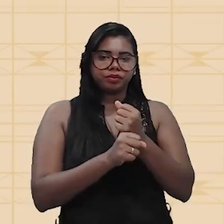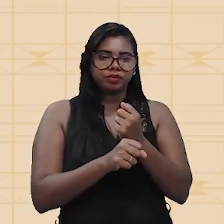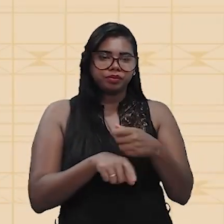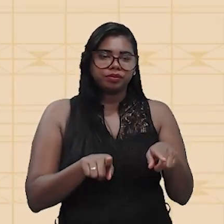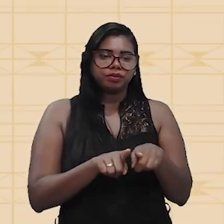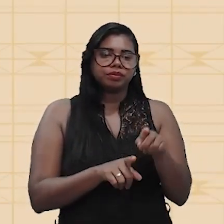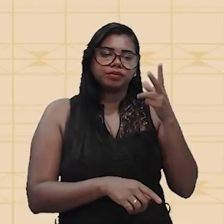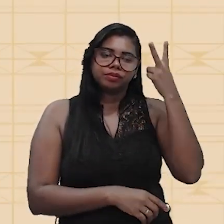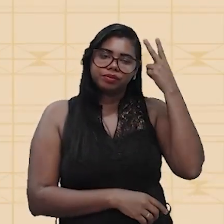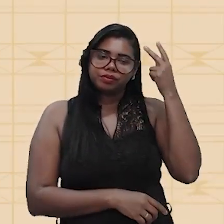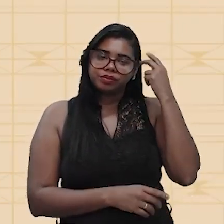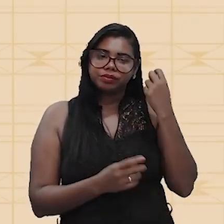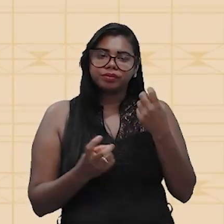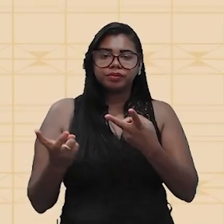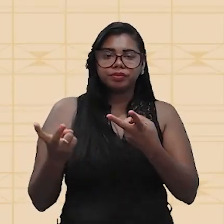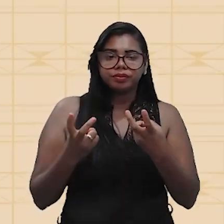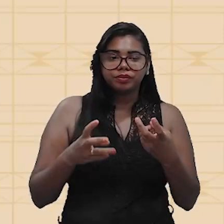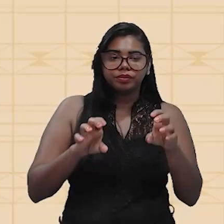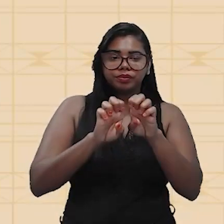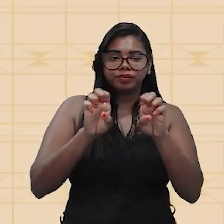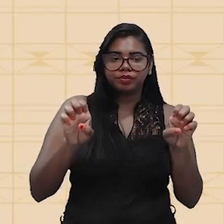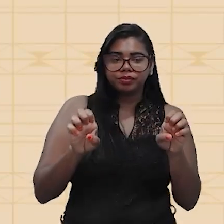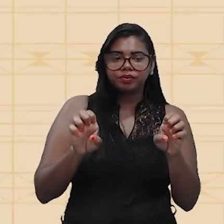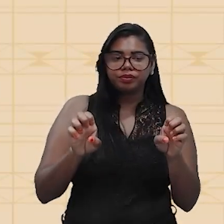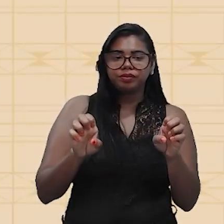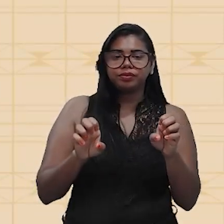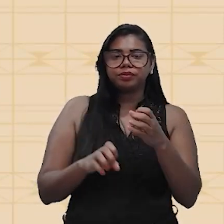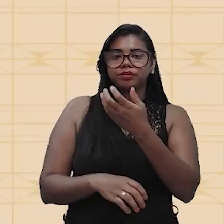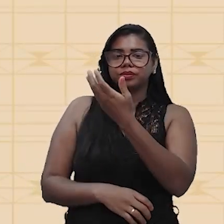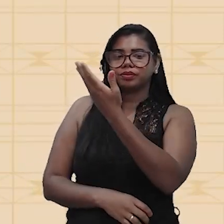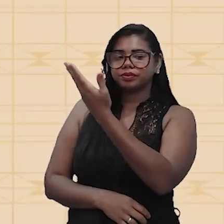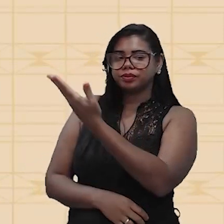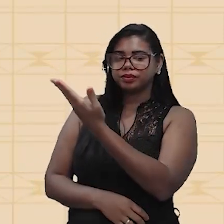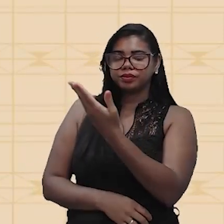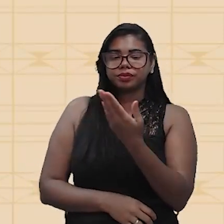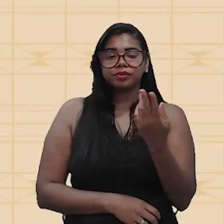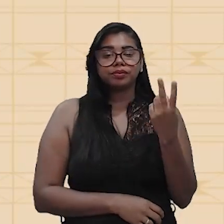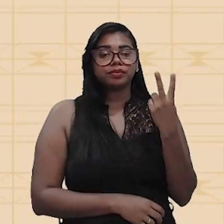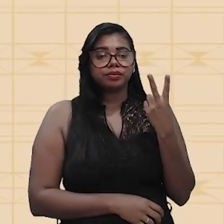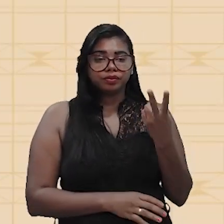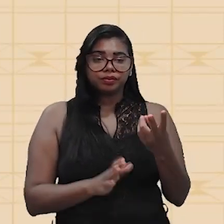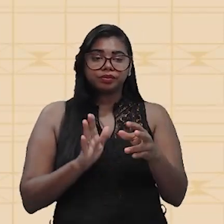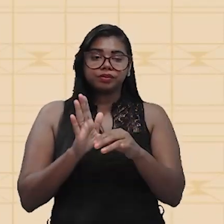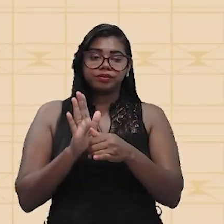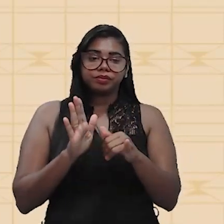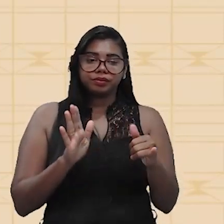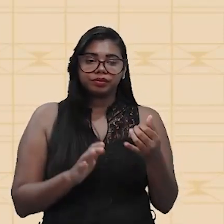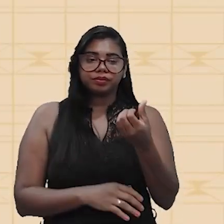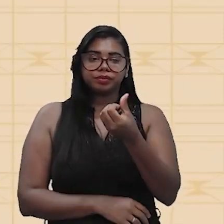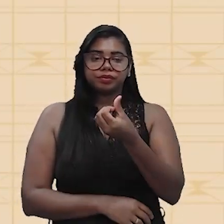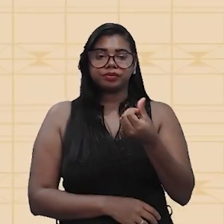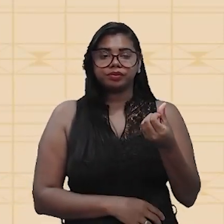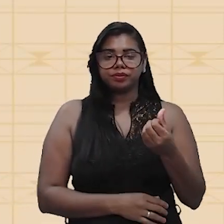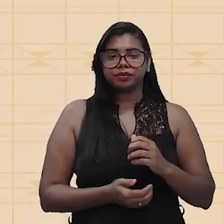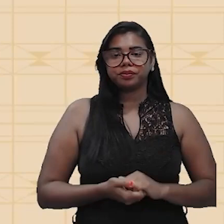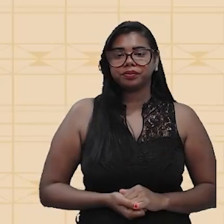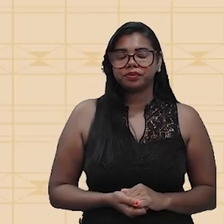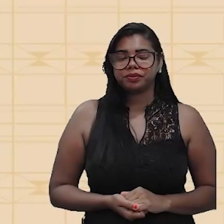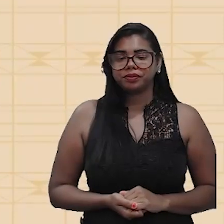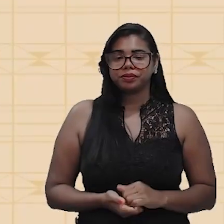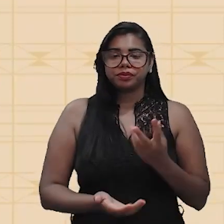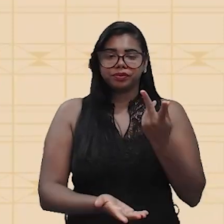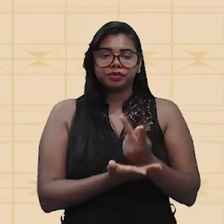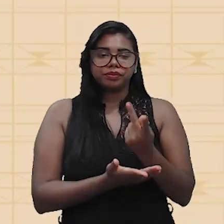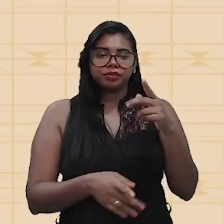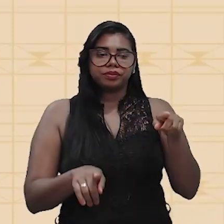que nós temos aí uma associação mista, temos dois resistores em paralelo, 6 e 6, e o resultado dele em série com